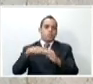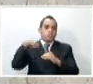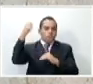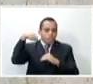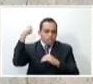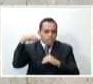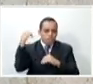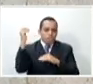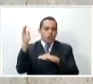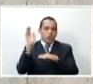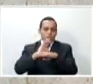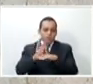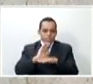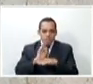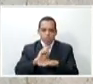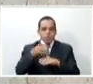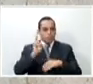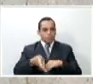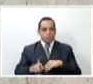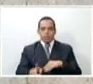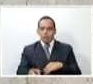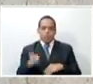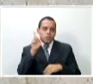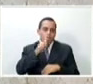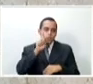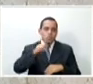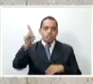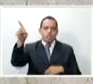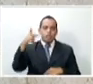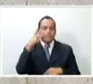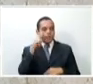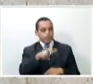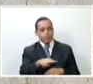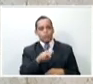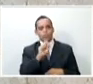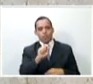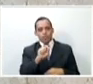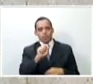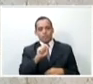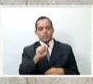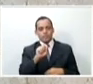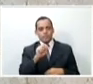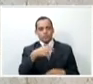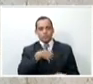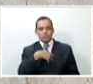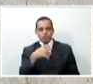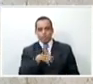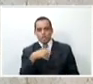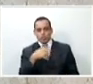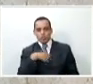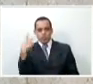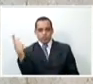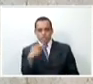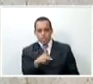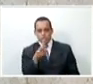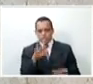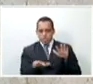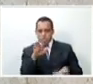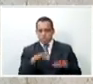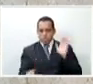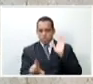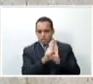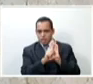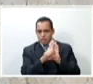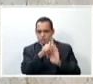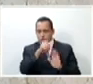na internet, onde nós sempre vemos a polícia, muitas vezes, com atitudes até que nós devemos ponderar em algum aspecto pela nossa lei brasileira. Eles